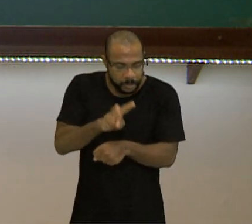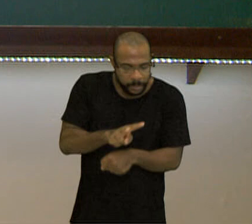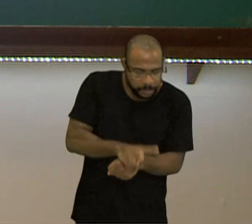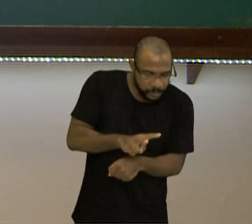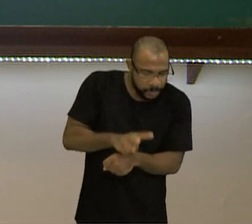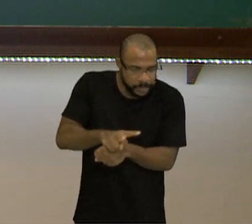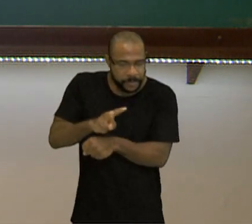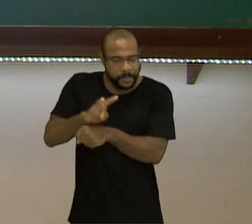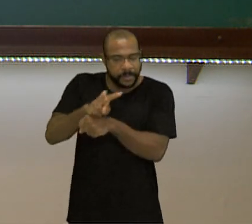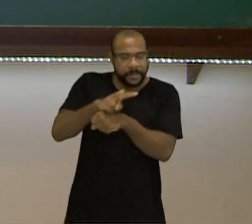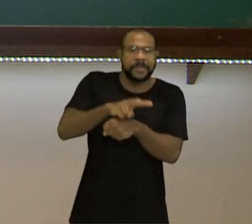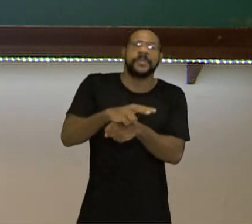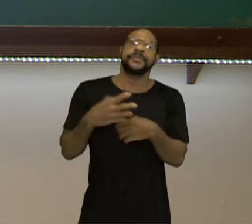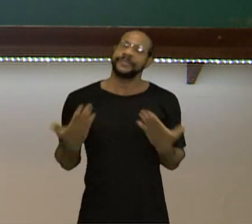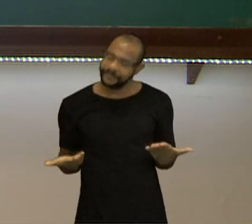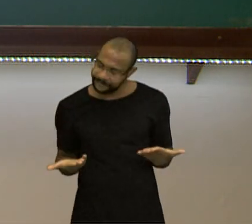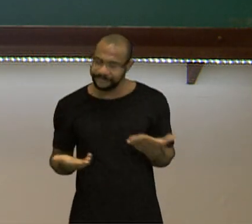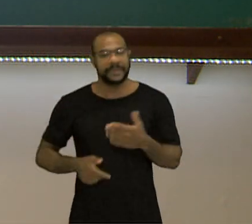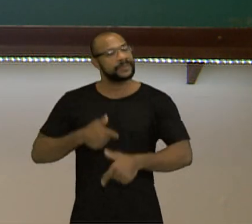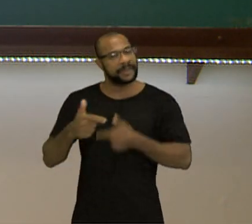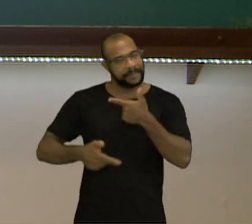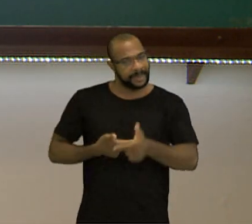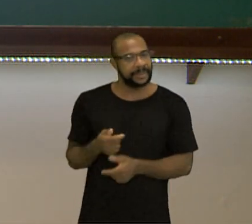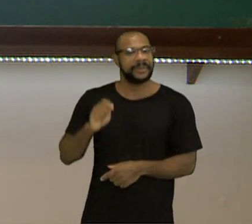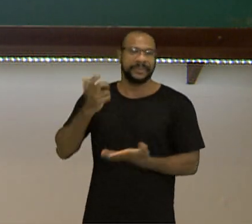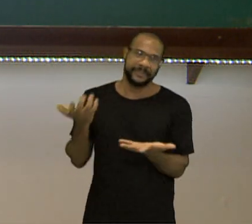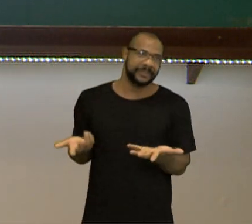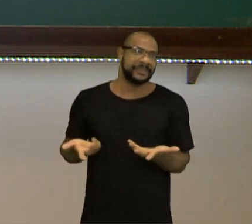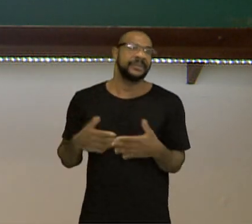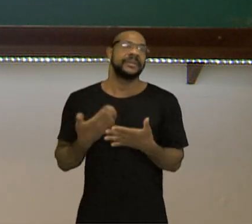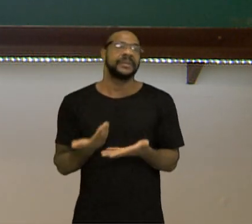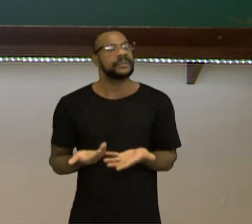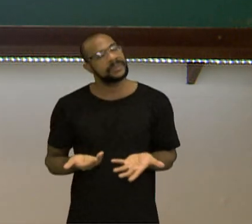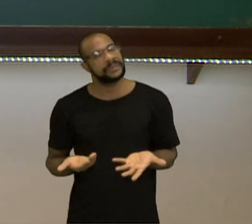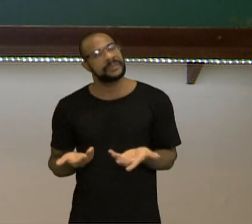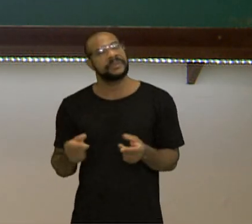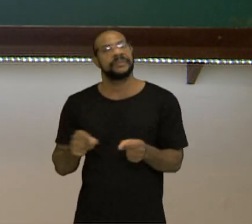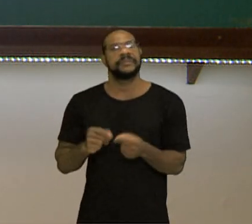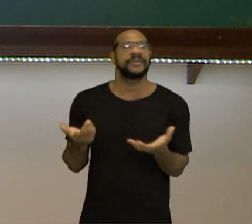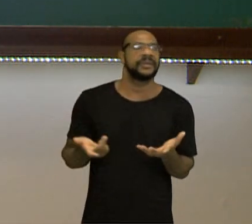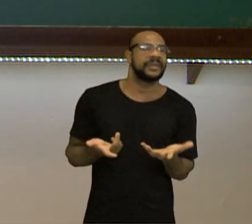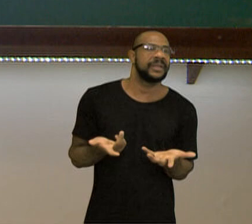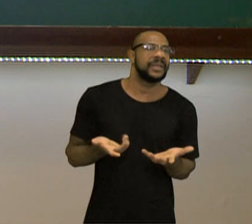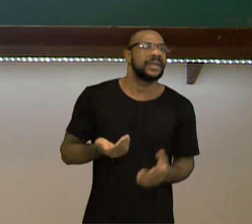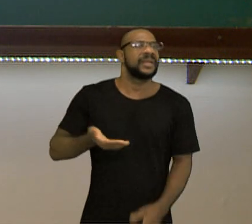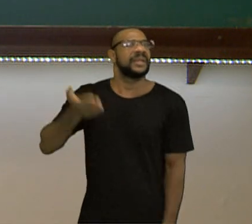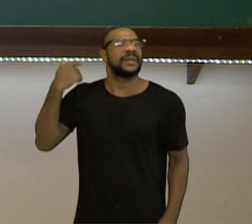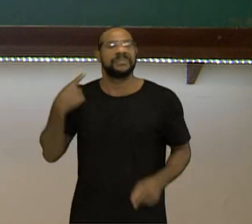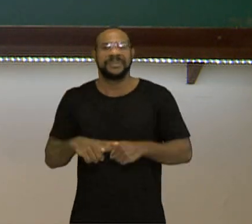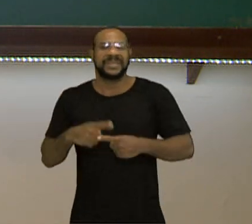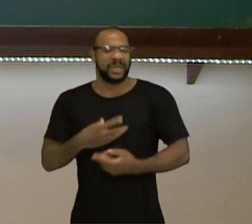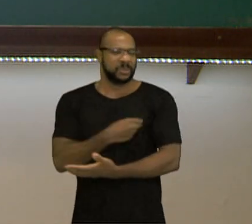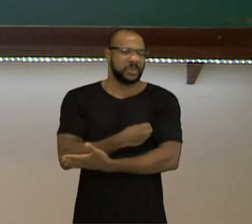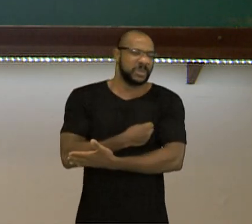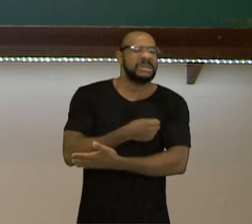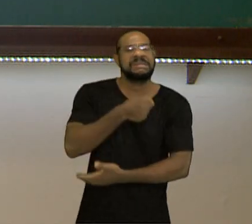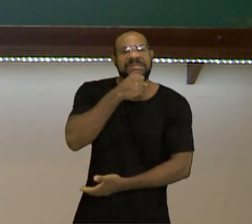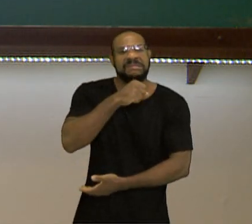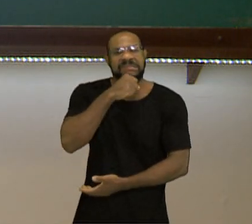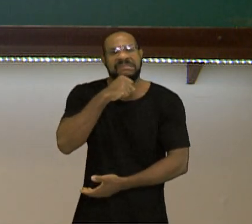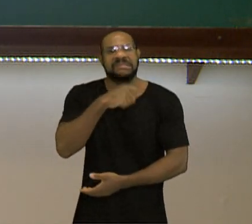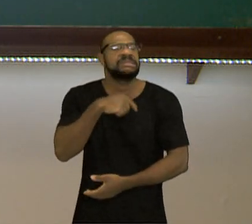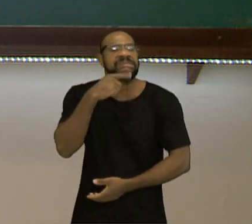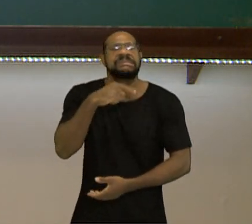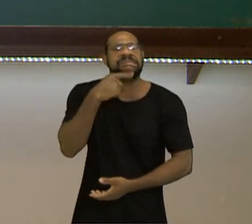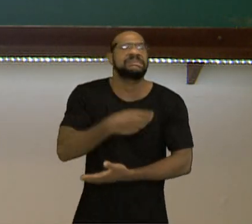amamentação, terceirizavam essa tarefa, porque eles então entendiam que isso era sinônimo de envelhecimento precoce. Essa relação